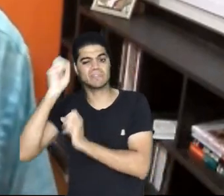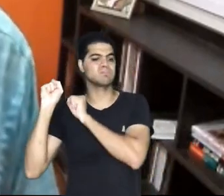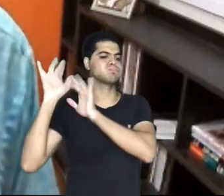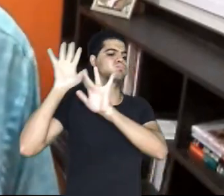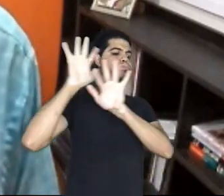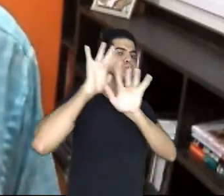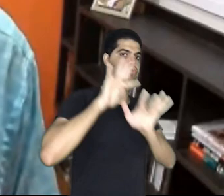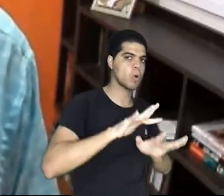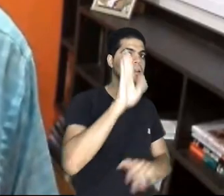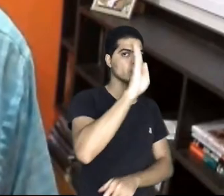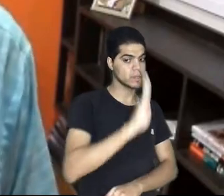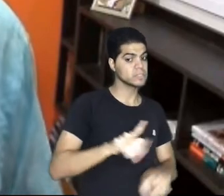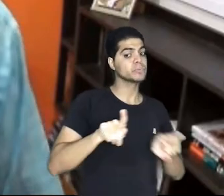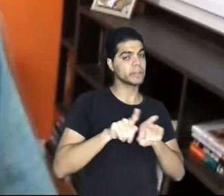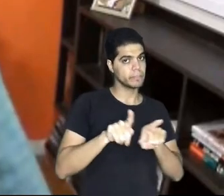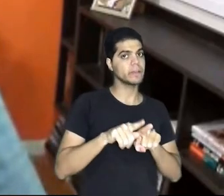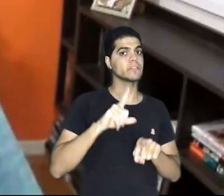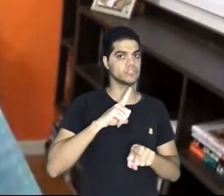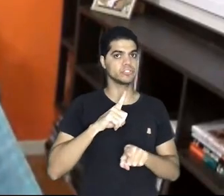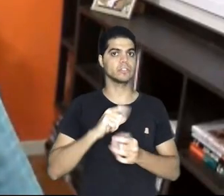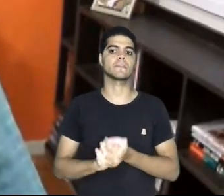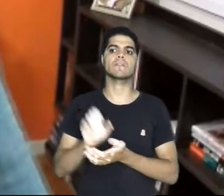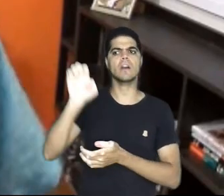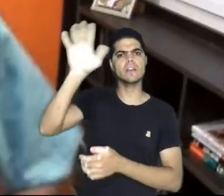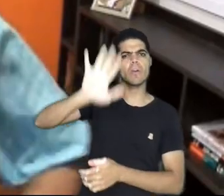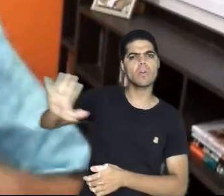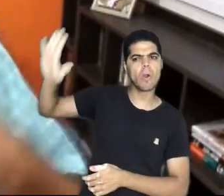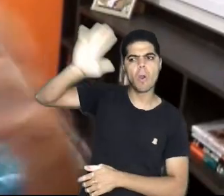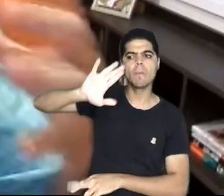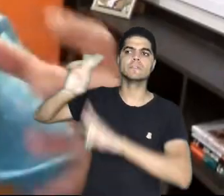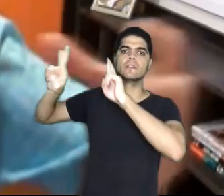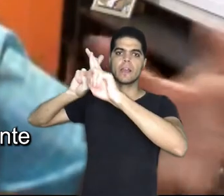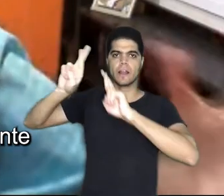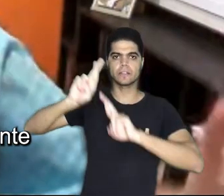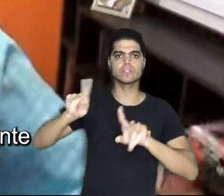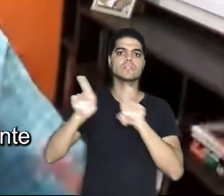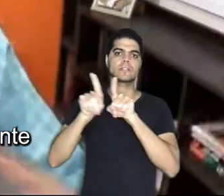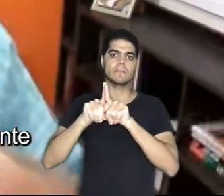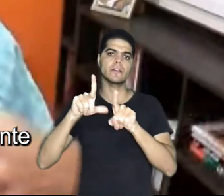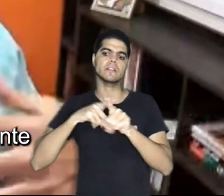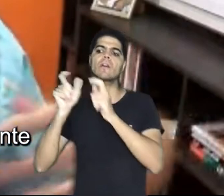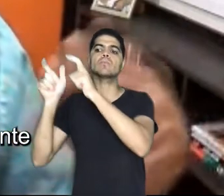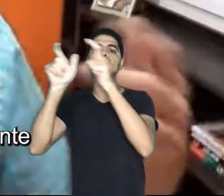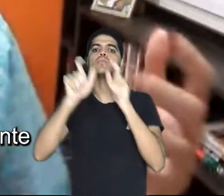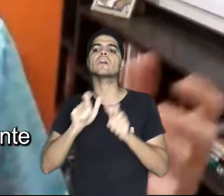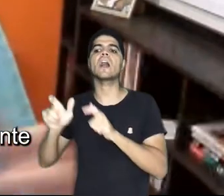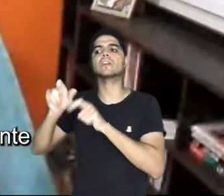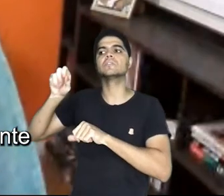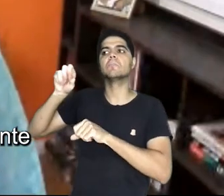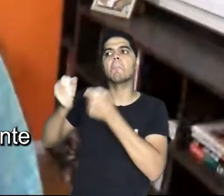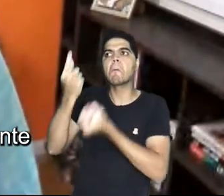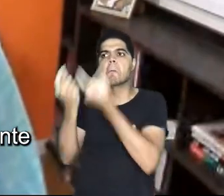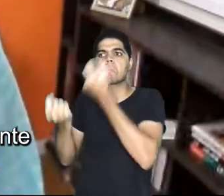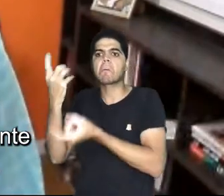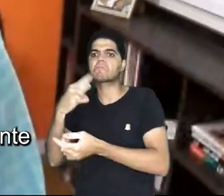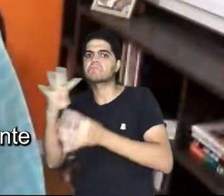solução política da independência. As relações com a Europa, com alguns espaços menos conhecidos da Europa, eventualmente